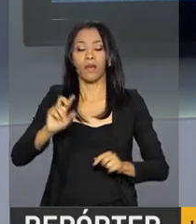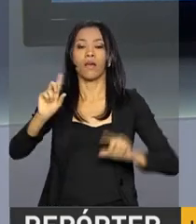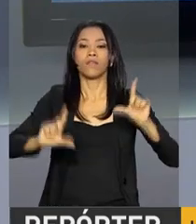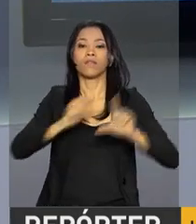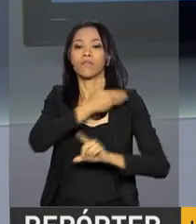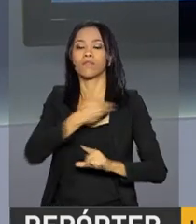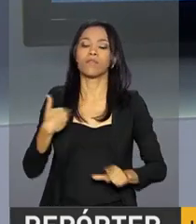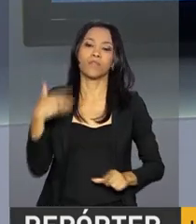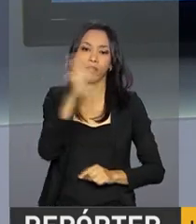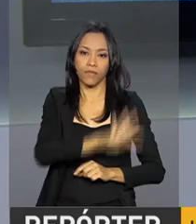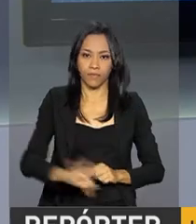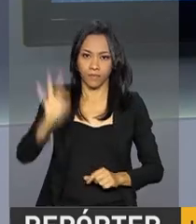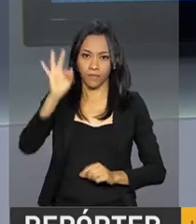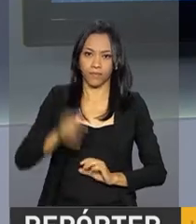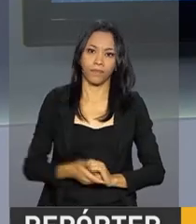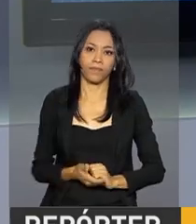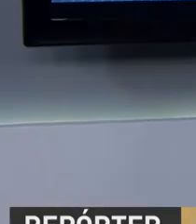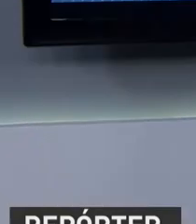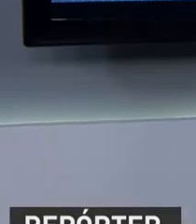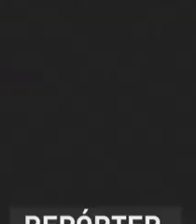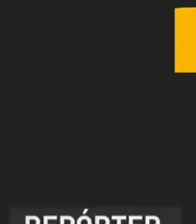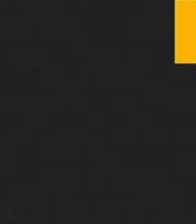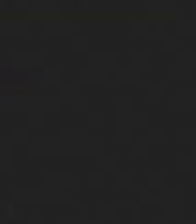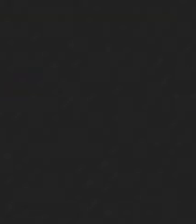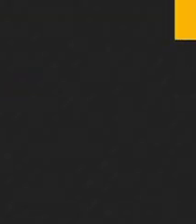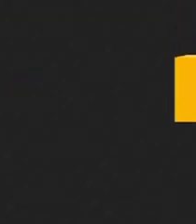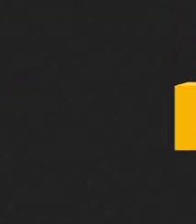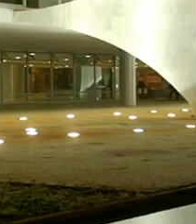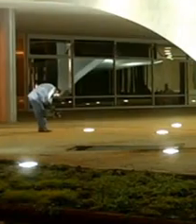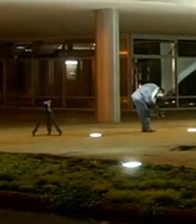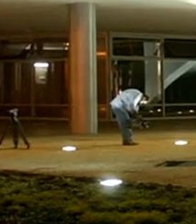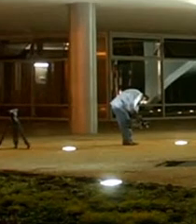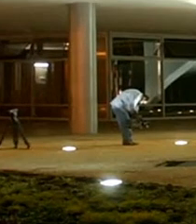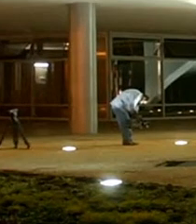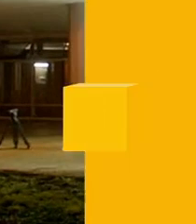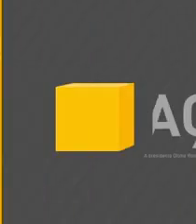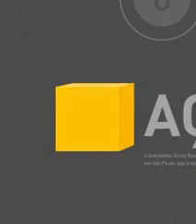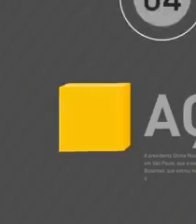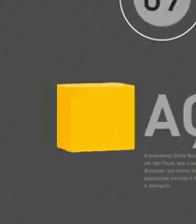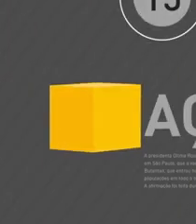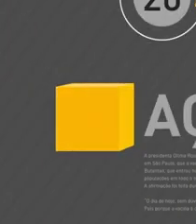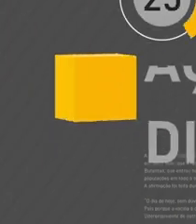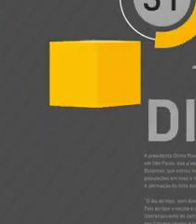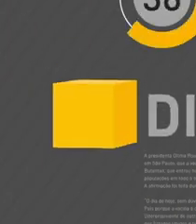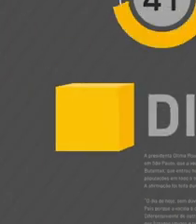na NBR, a TV do Governo Federal.